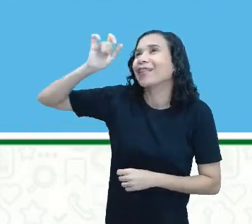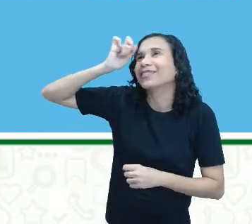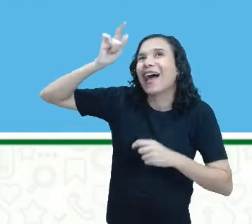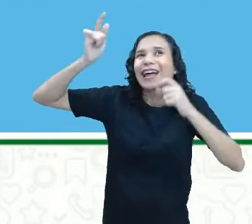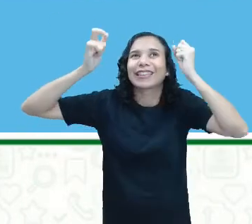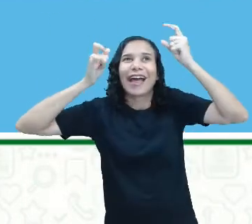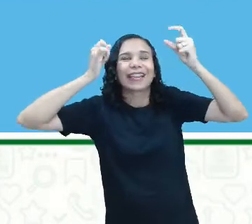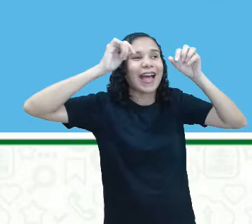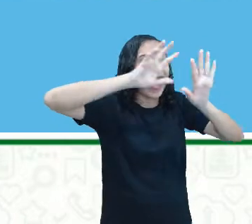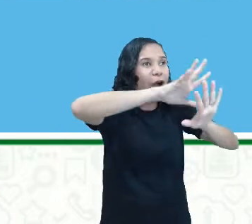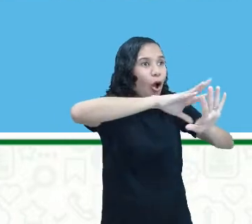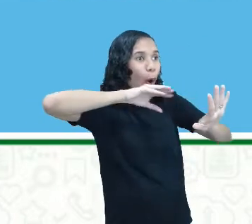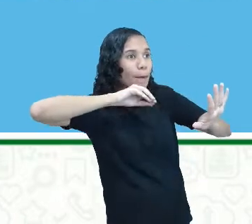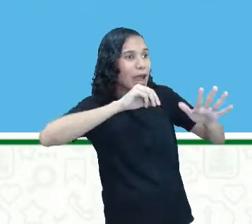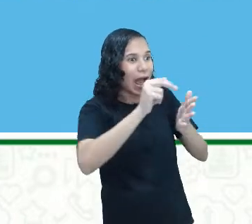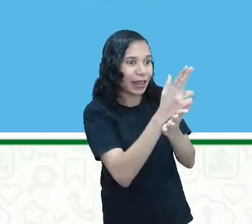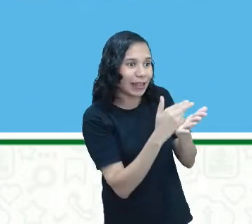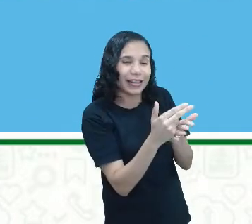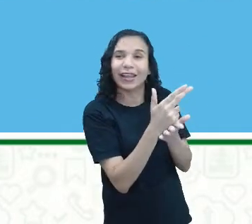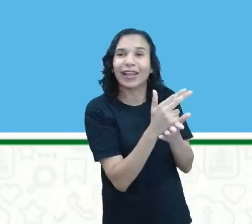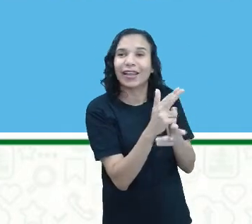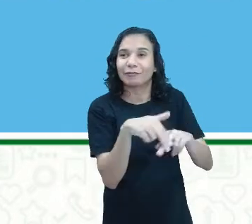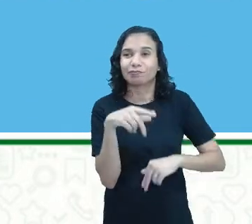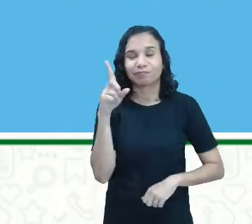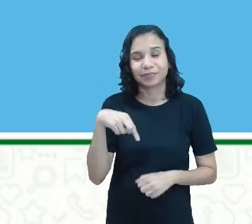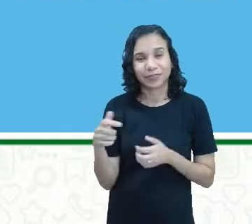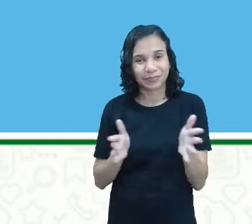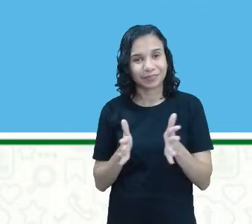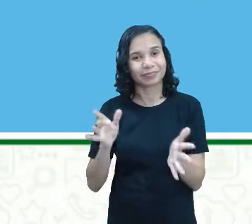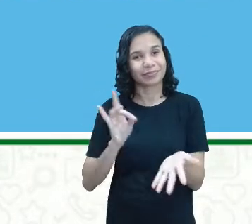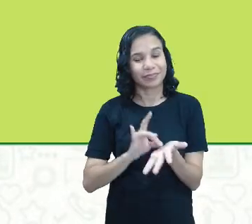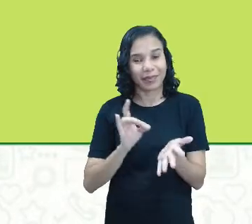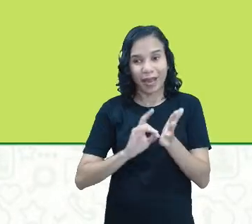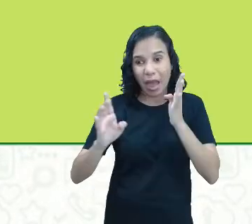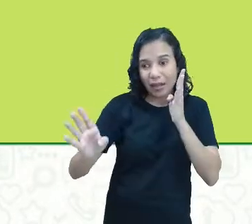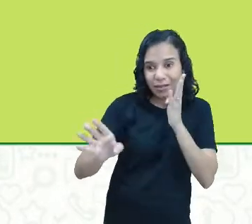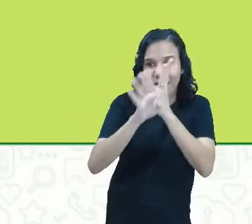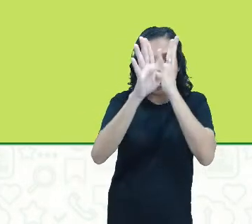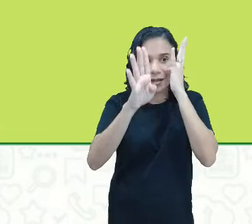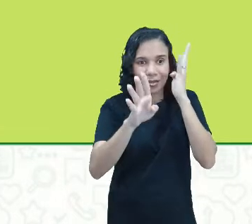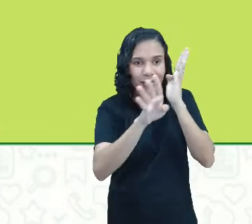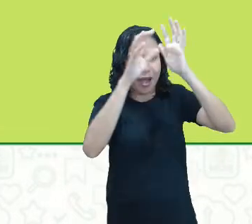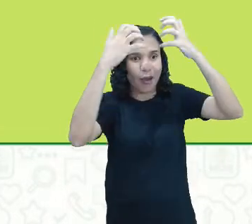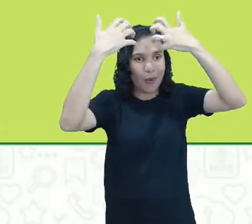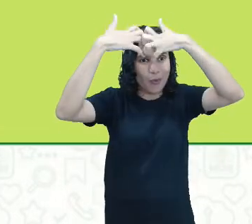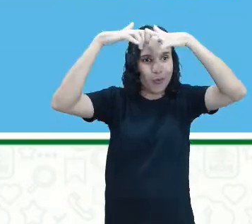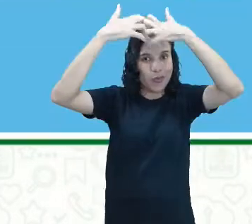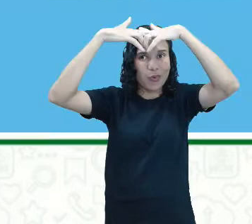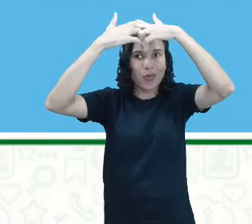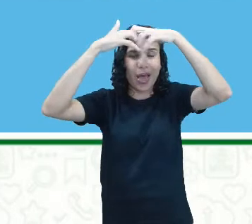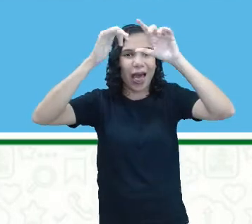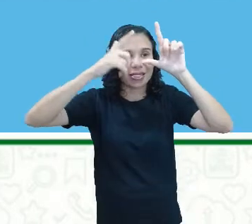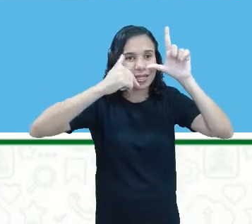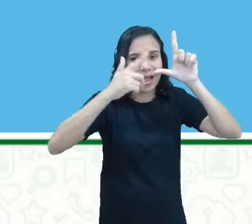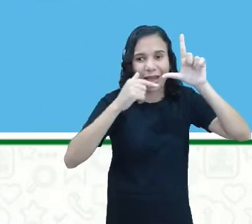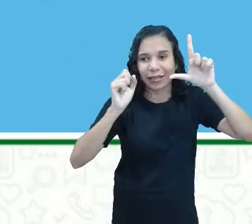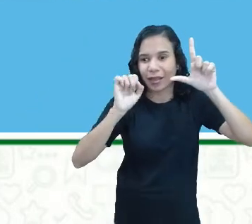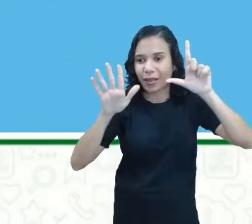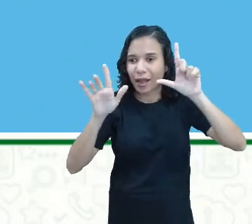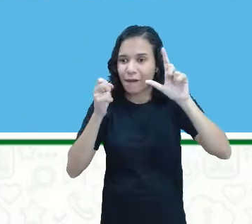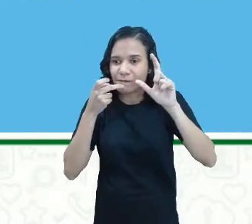imaginação, imitação de desenhos. Então, é a fase de grandes descobertas. Eles já começam a juntar as letrinhas, né?